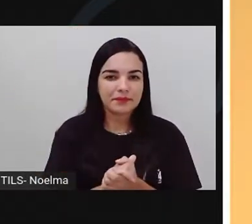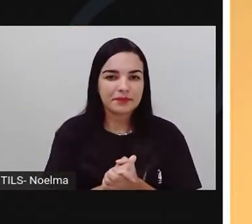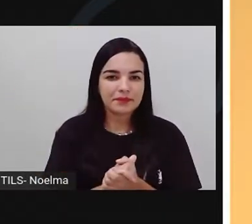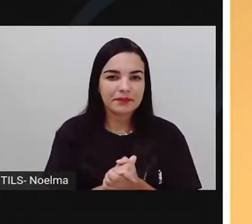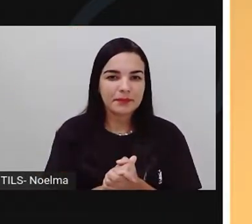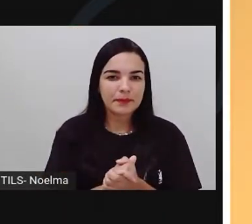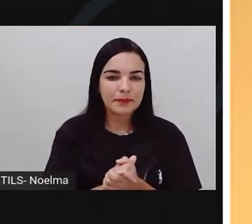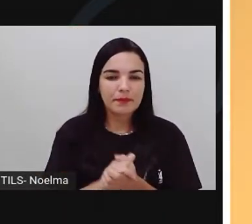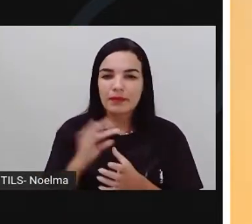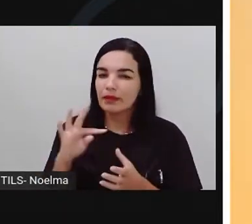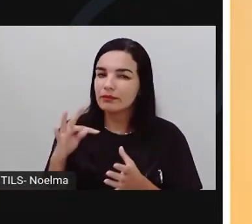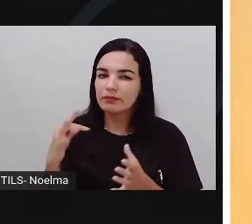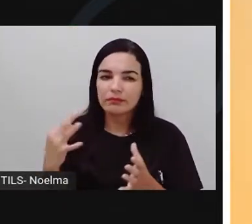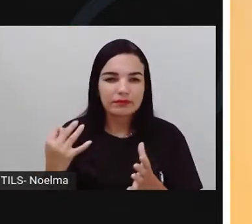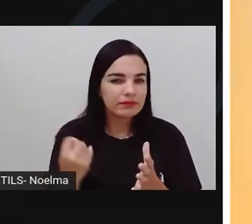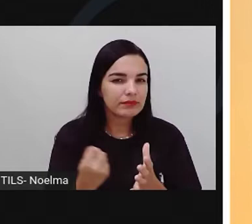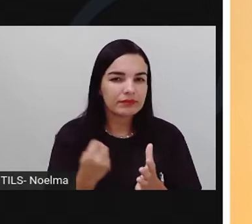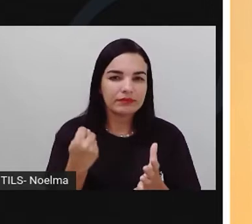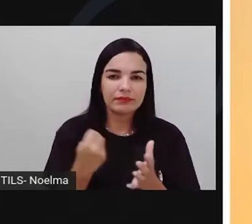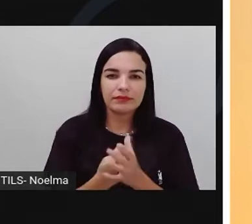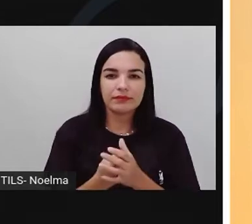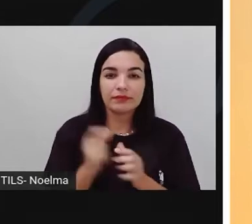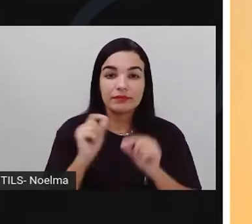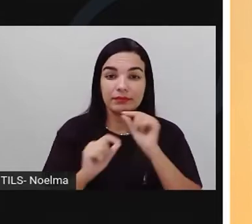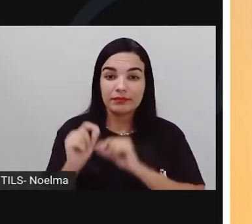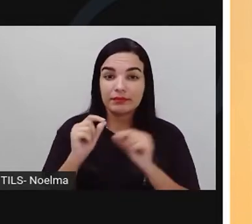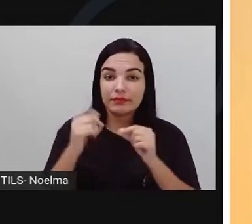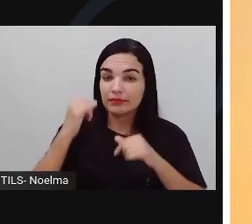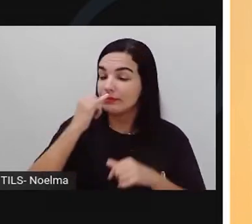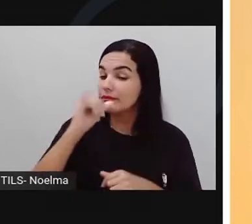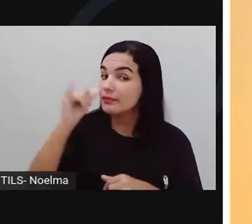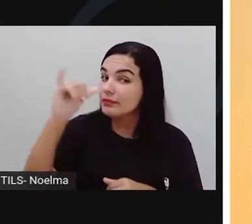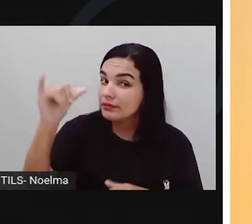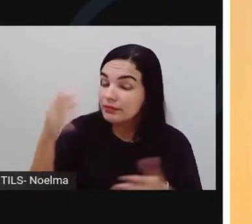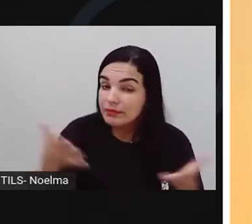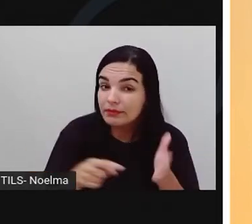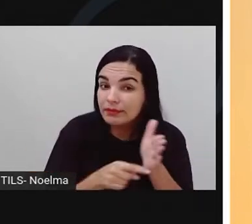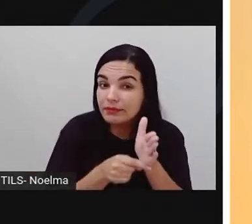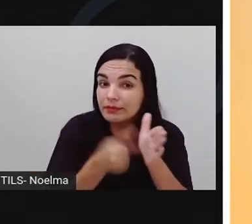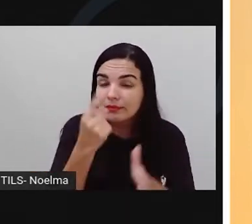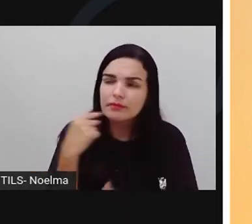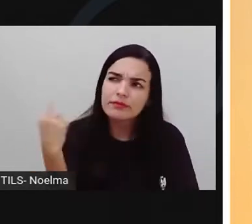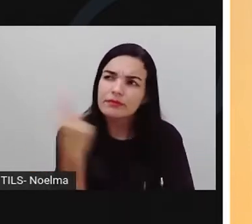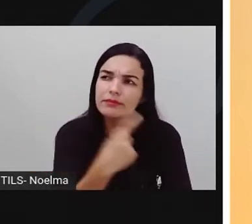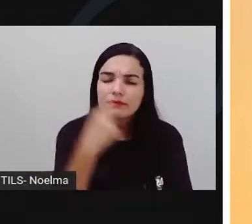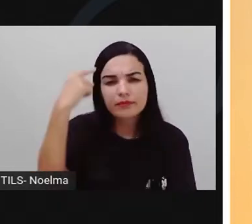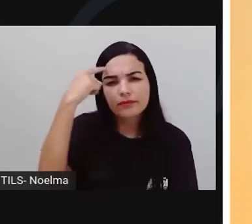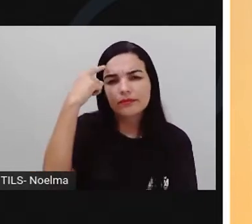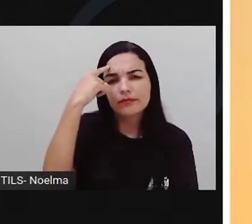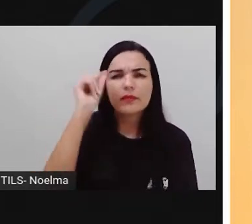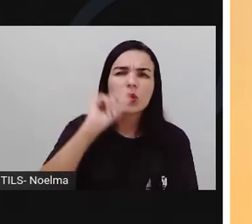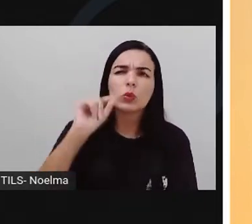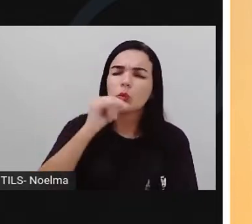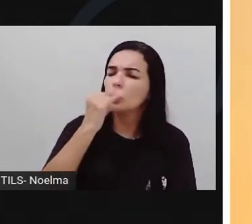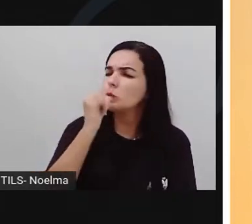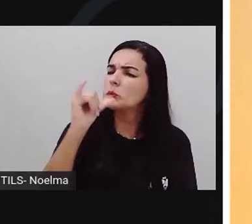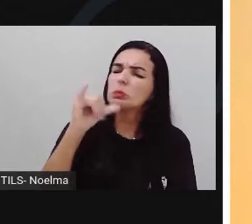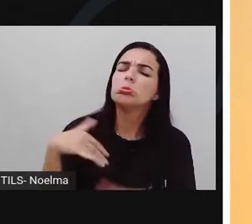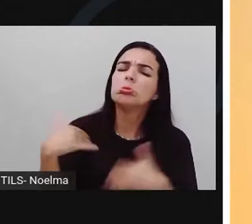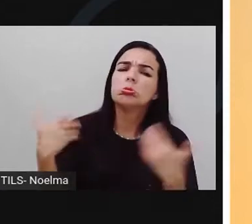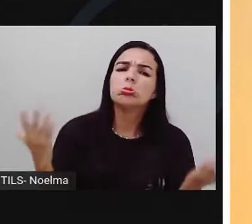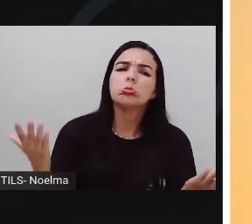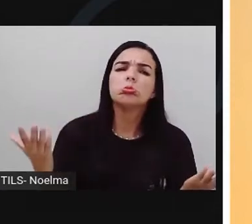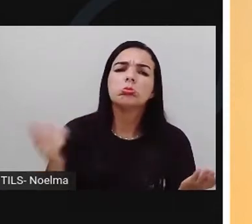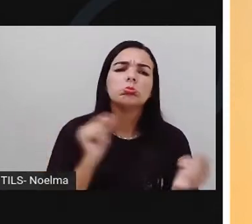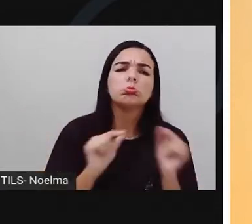acontece quando ficamos sem luz? Que pergunta interessante. Primeiro vamos todos pensar o que é a eletricidade. Alguém pode